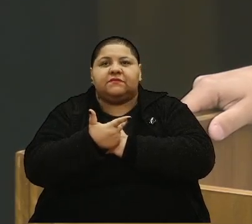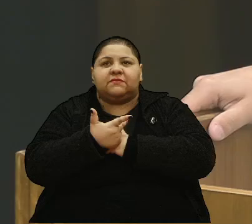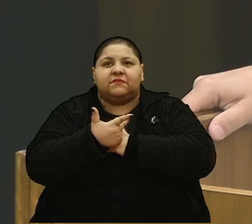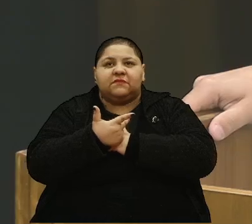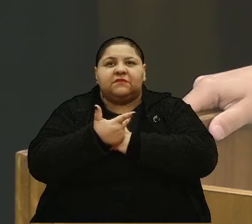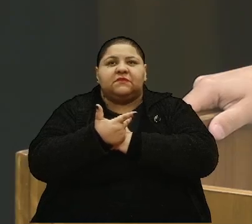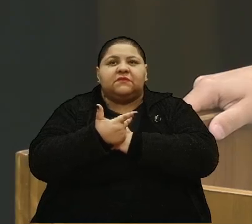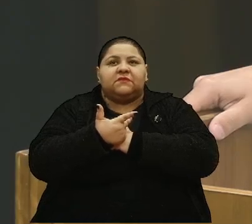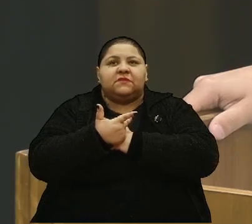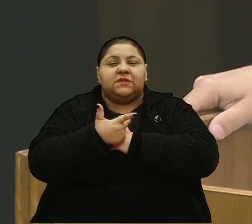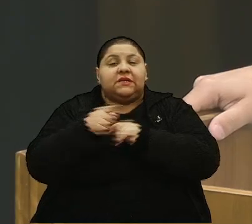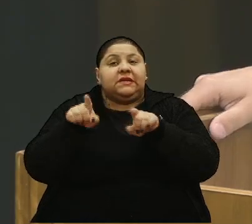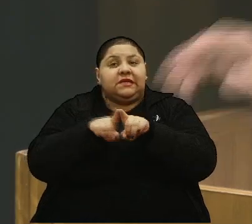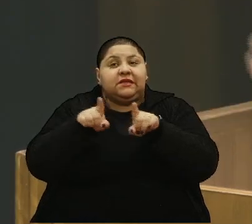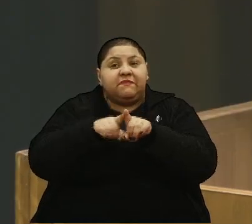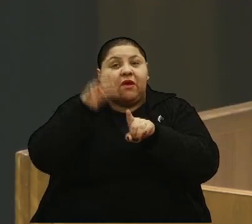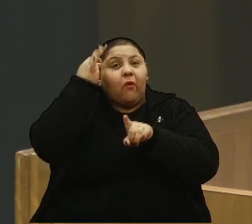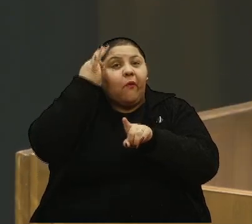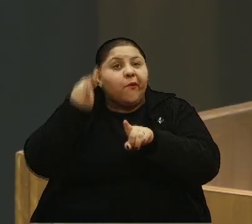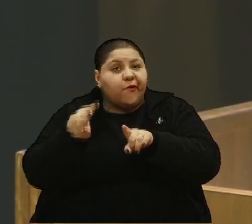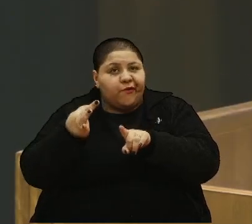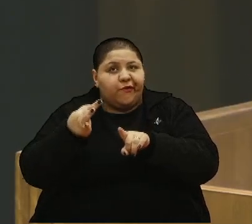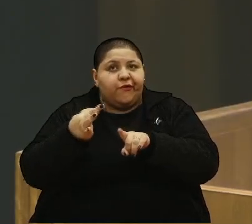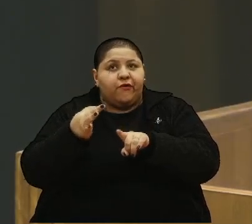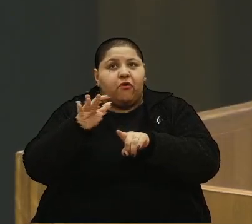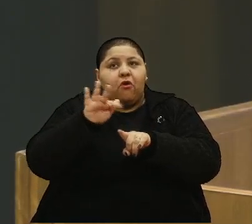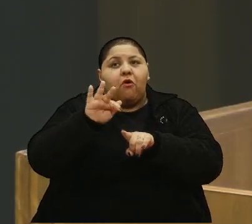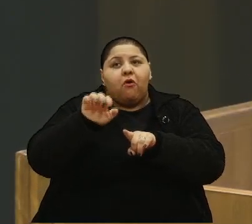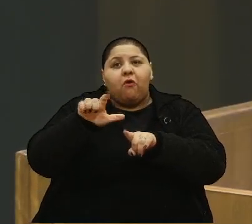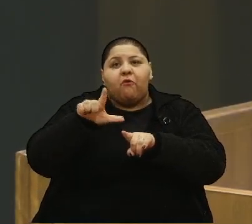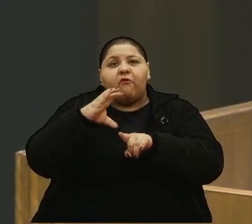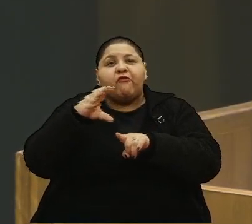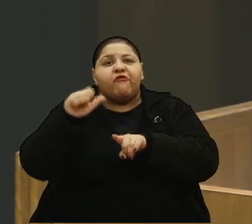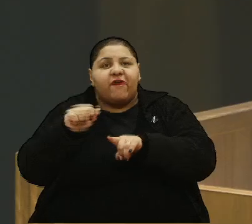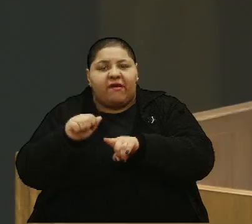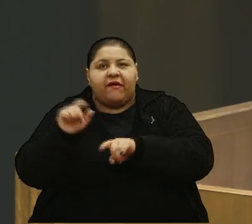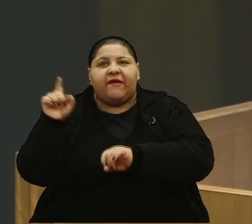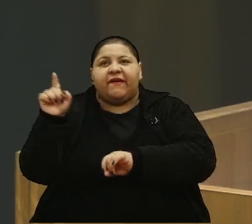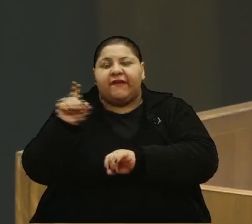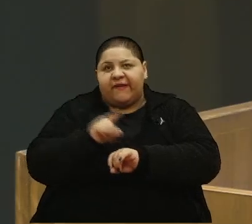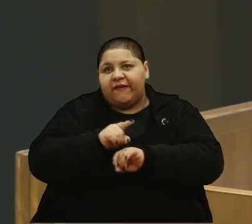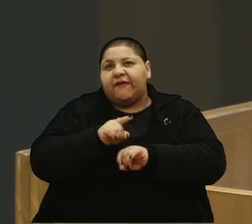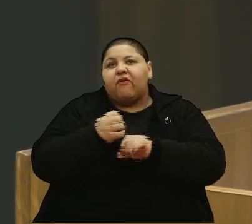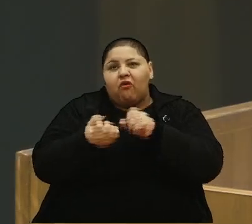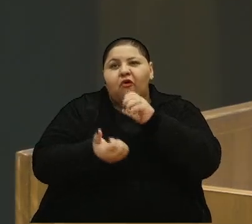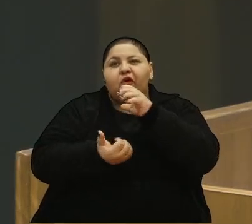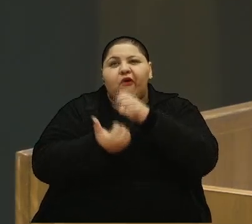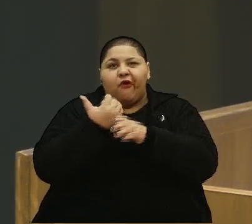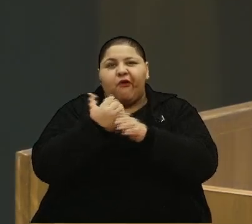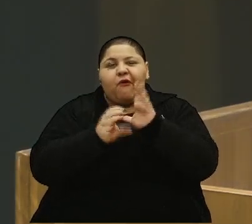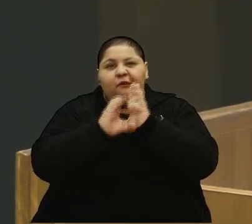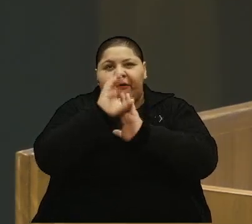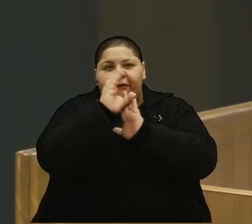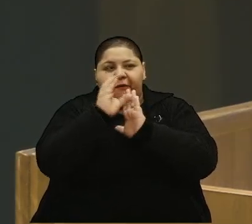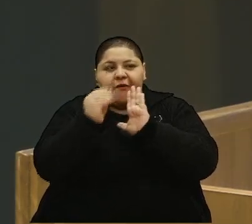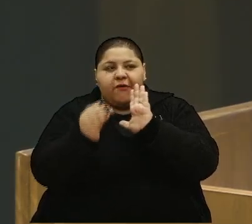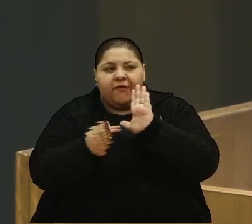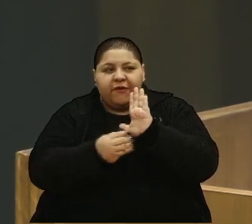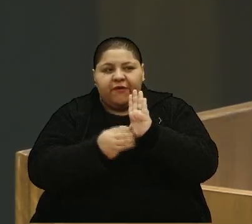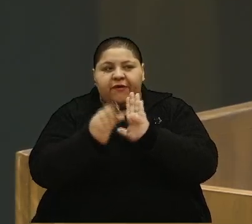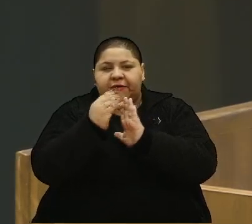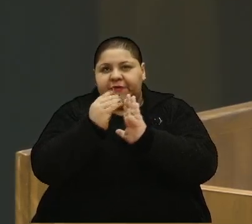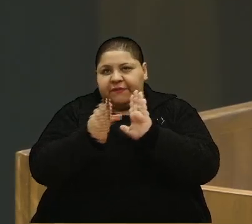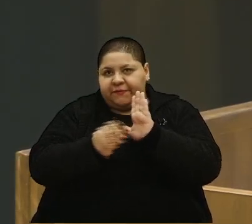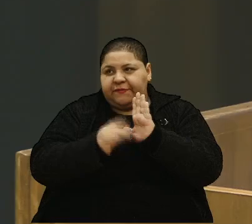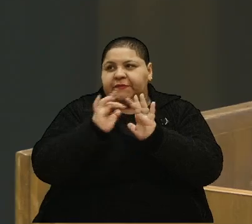muita racionalidade. O Felca, que é um produtor de conteúdo das redes sociais, trouxe